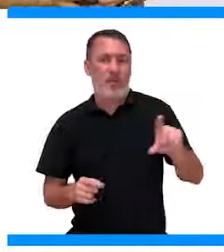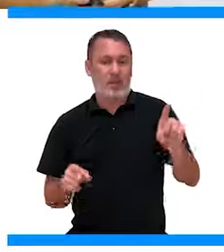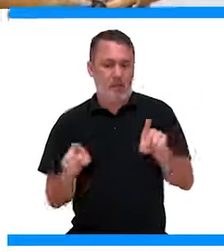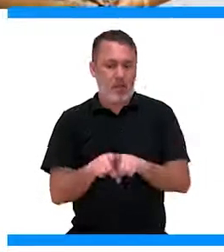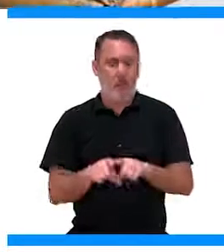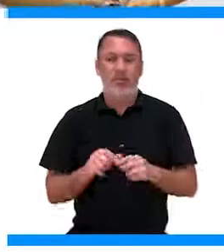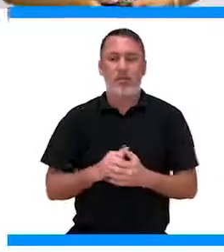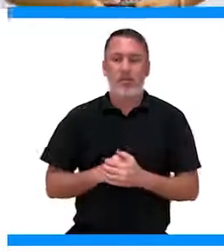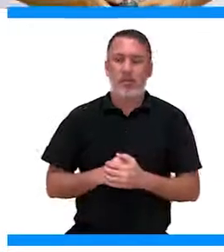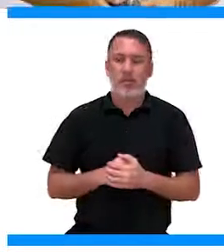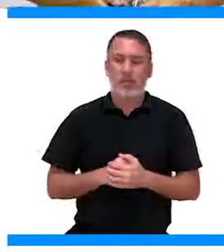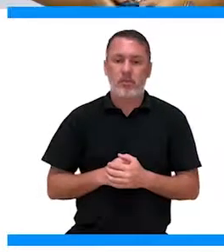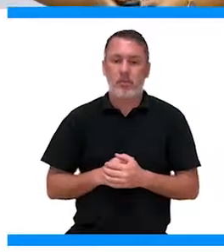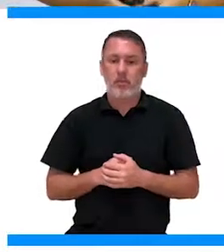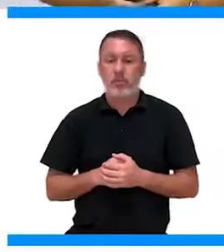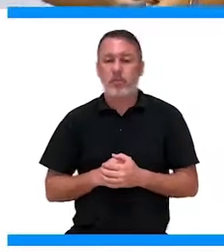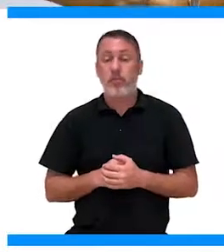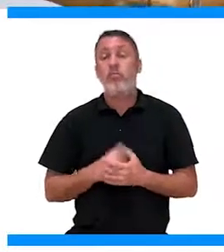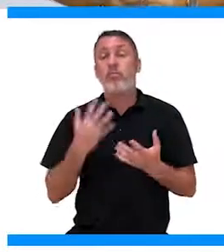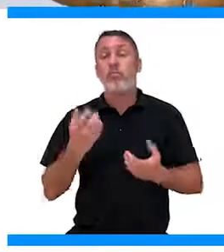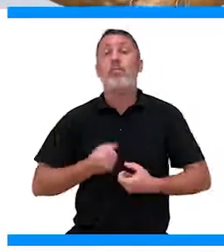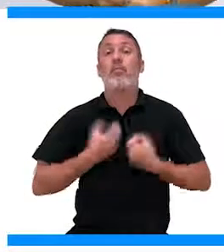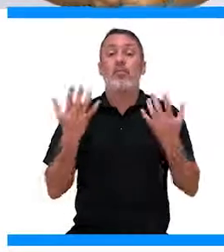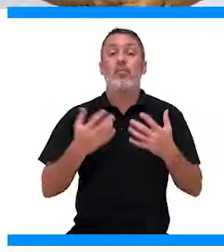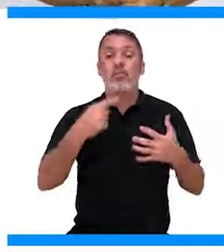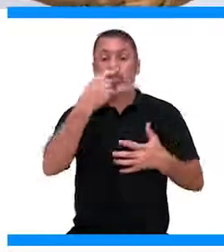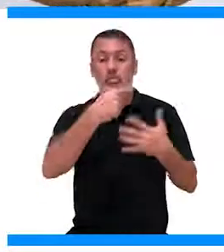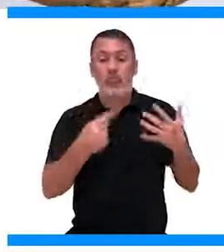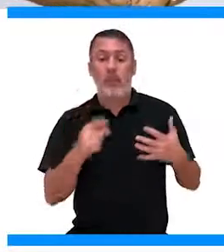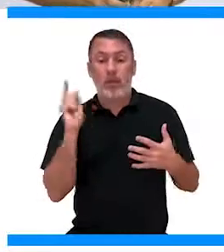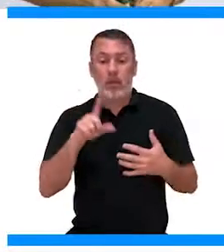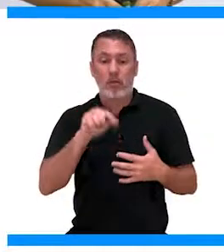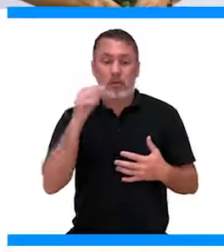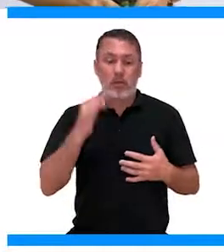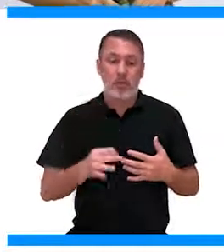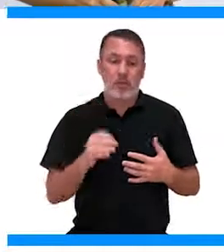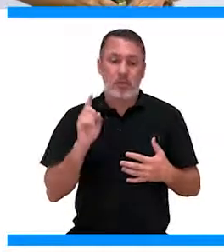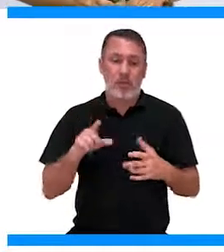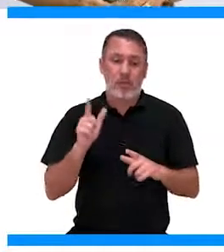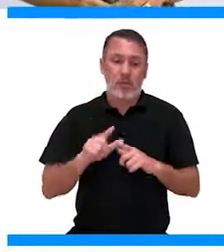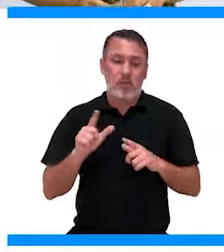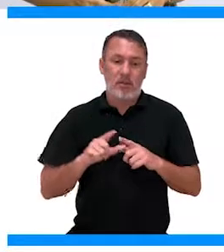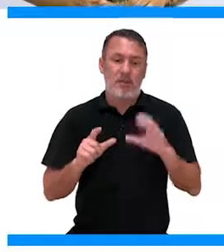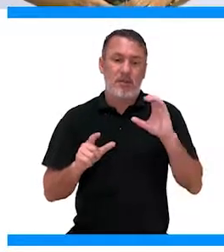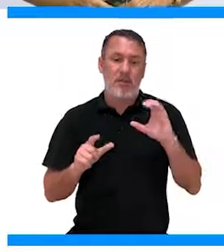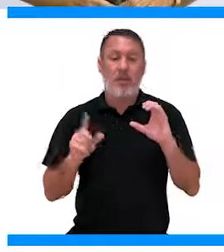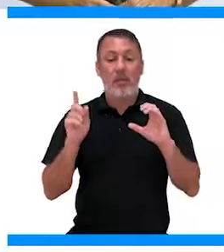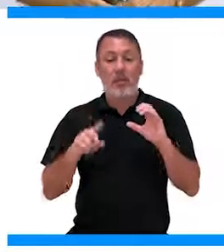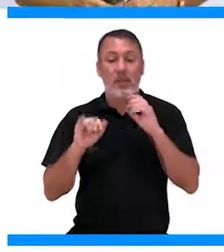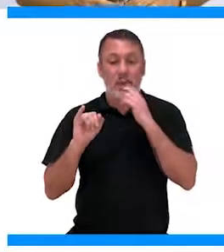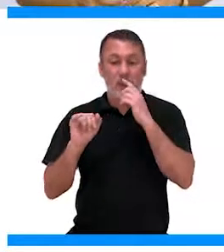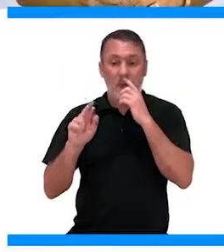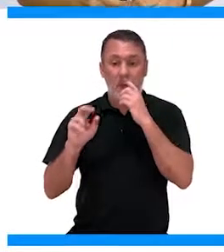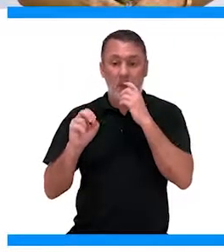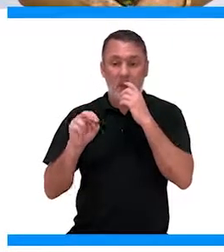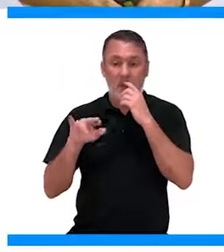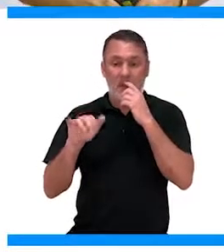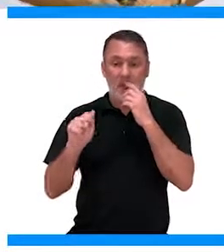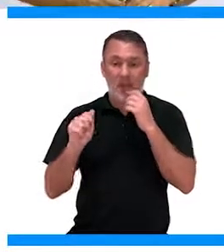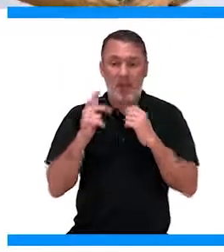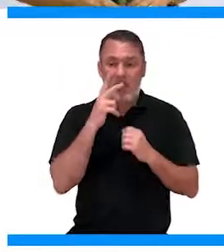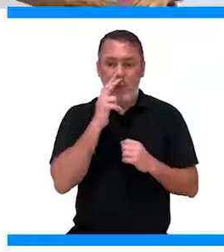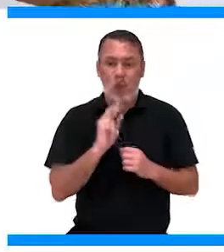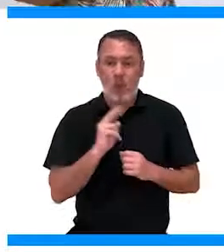ter também. Qual das alternativas, então, a gente pode dizer que é a C, ironia, que consiste em se dizer